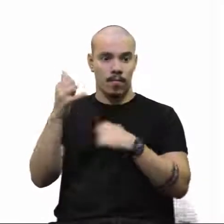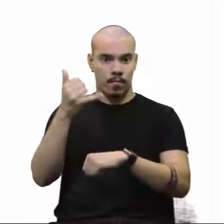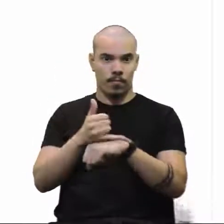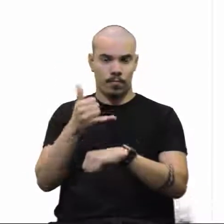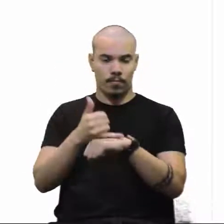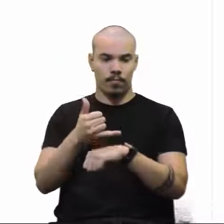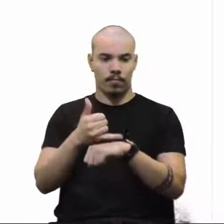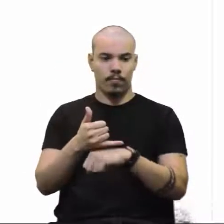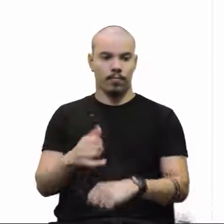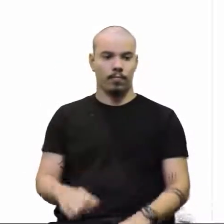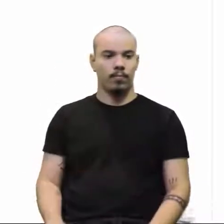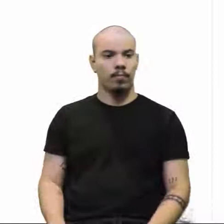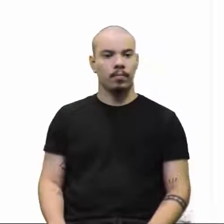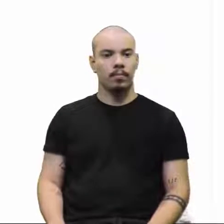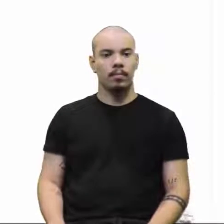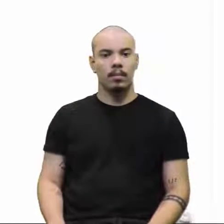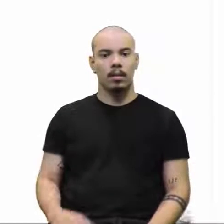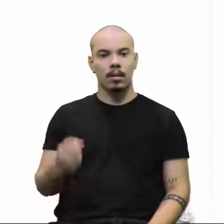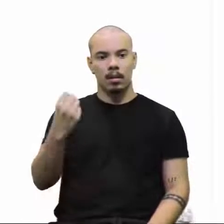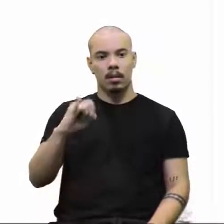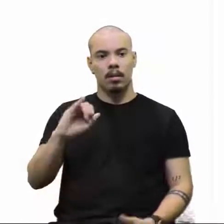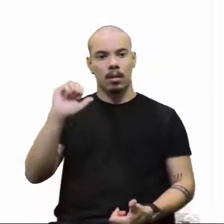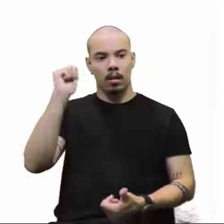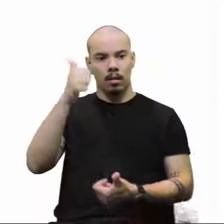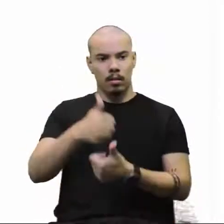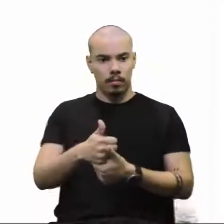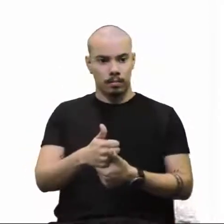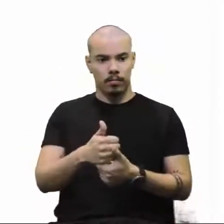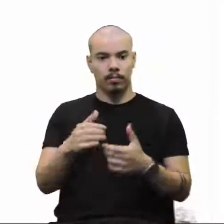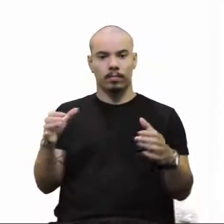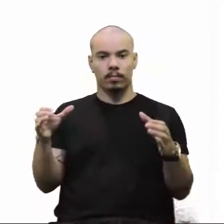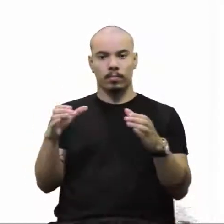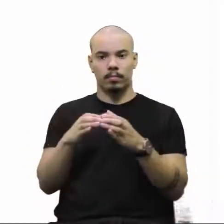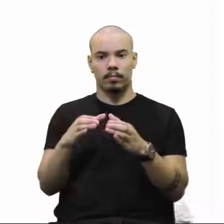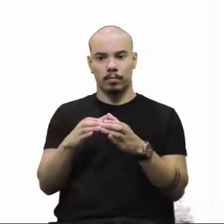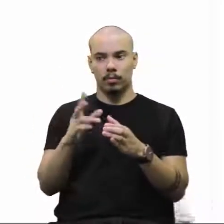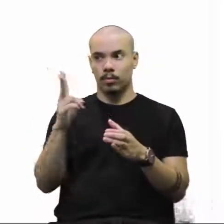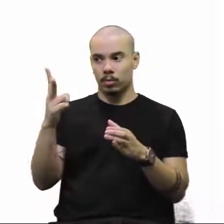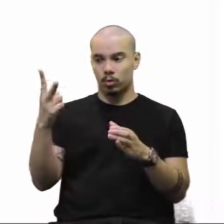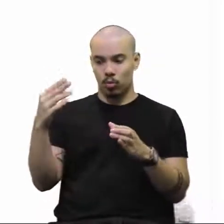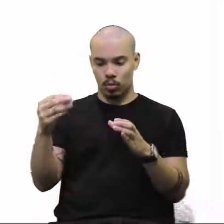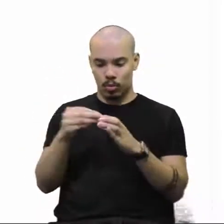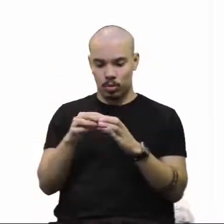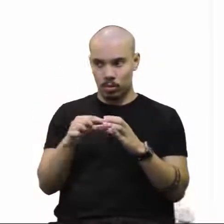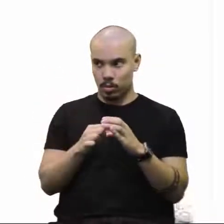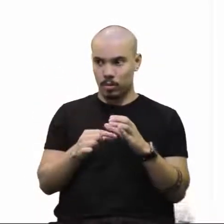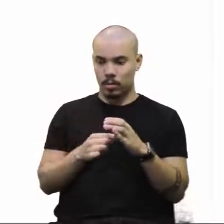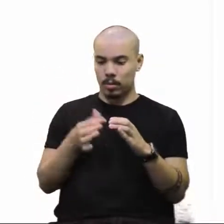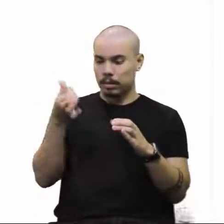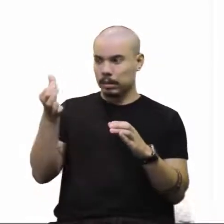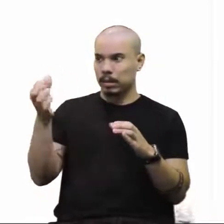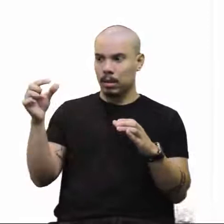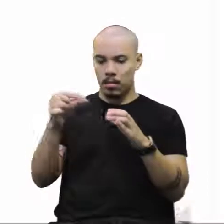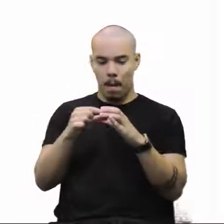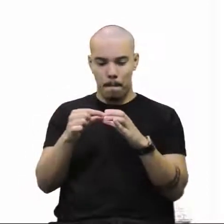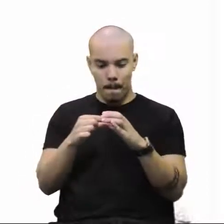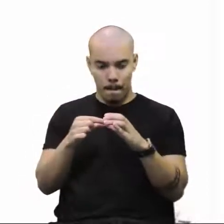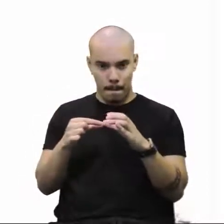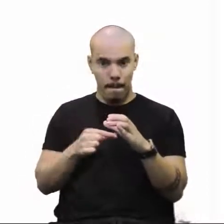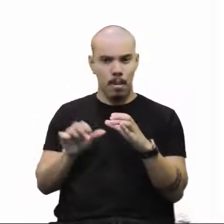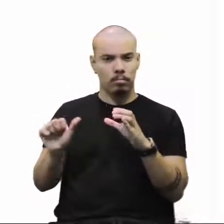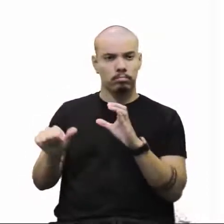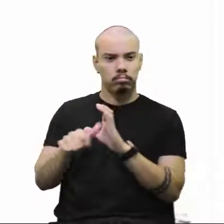atraído. Isso. Ao substituir o conjunto de 2 pilhas por outra de 6 pilhas idênticas, as primeiras